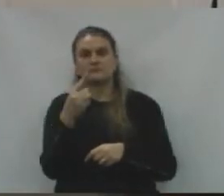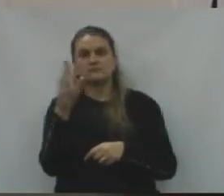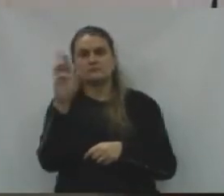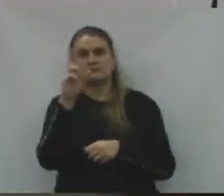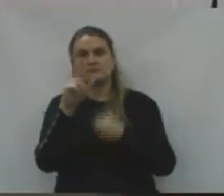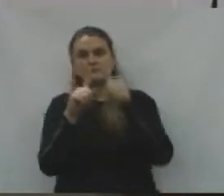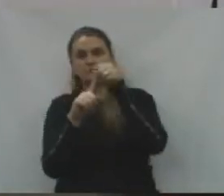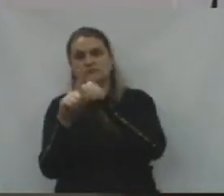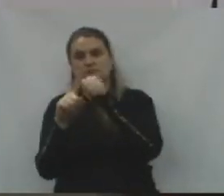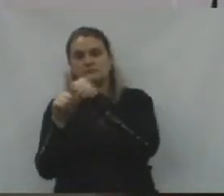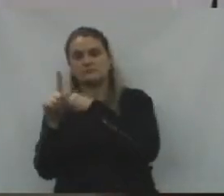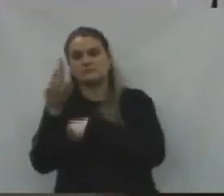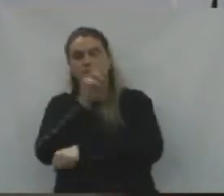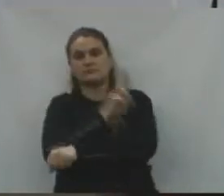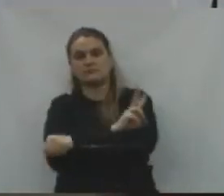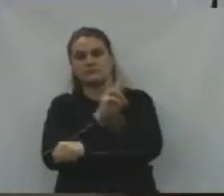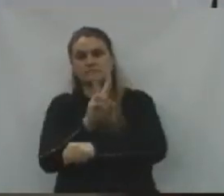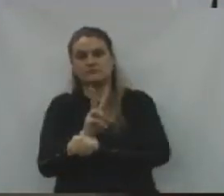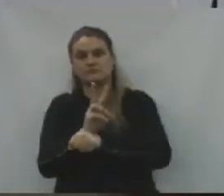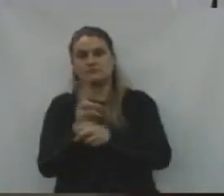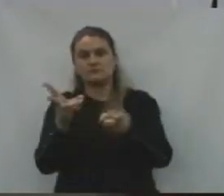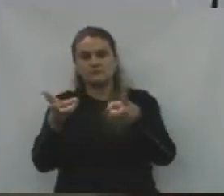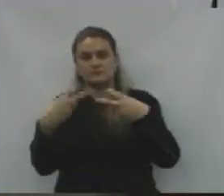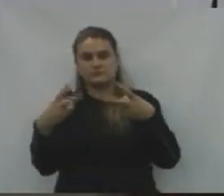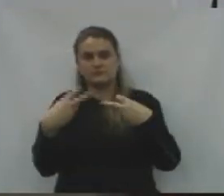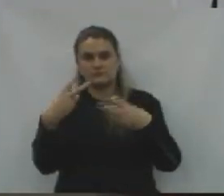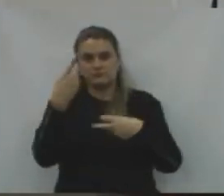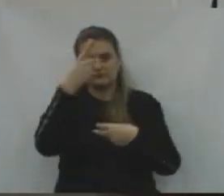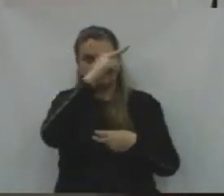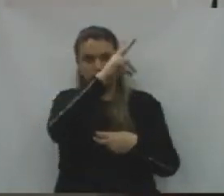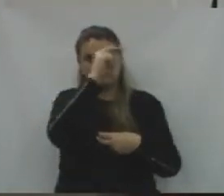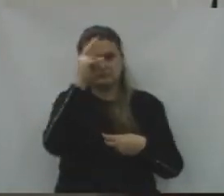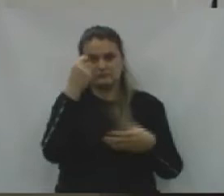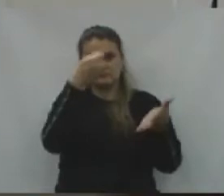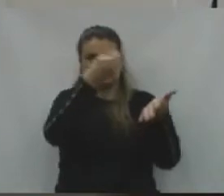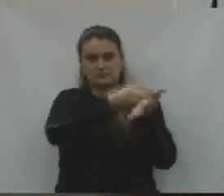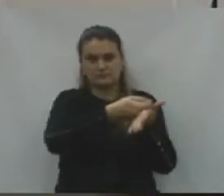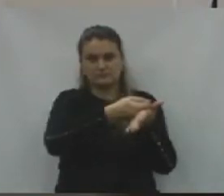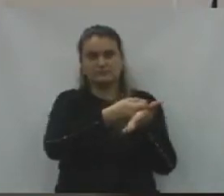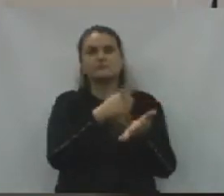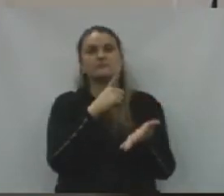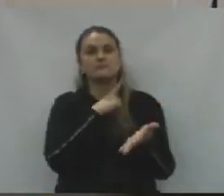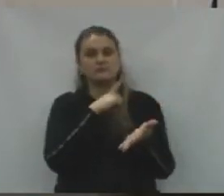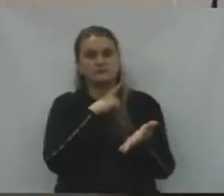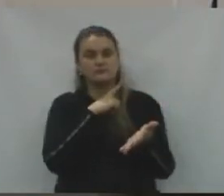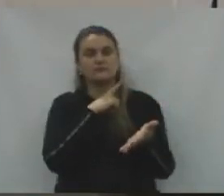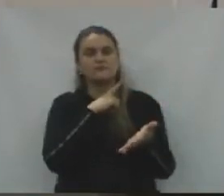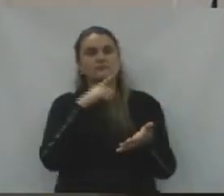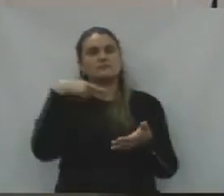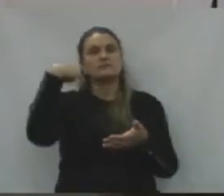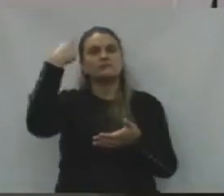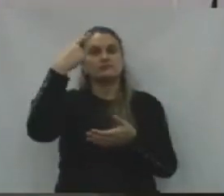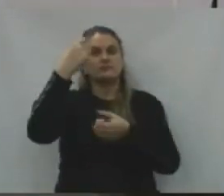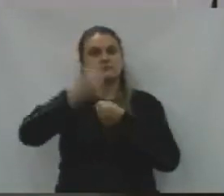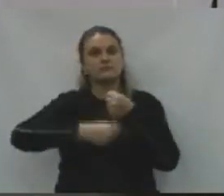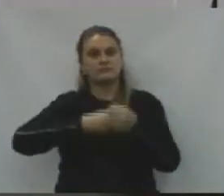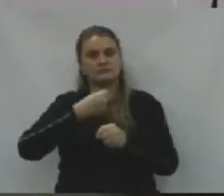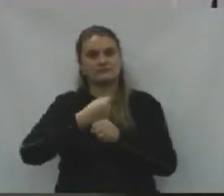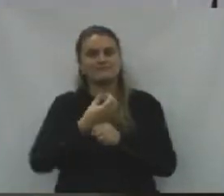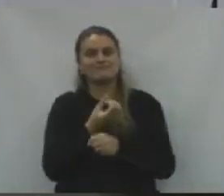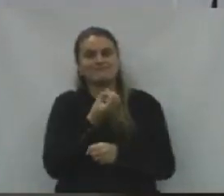43.000 mensais que a Uniuv recolheu em 2016 para a Prefeitura. Já trouxemos o dado para o próximo